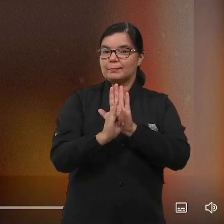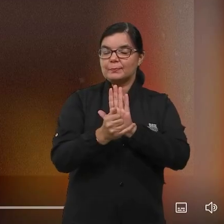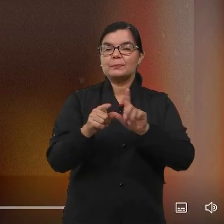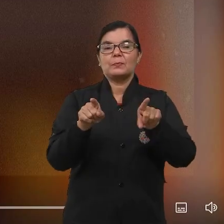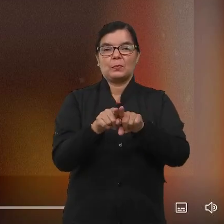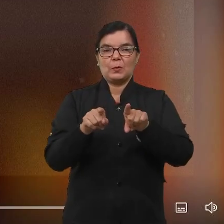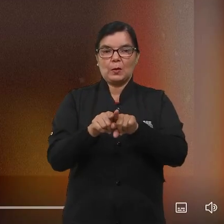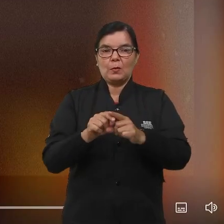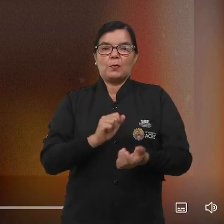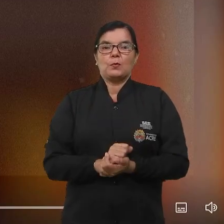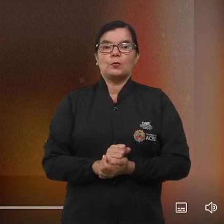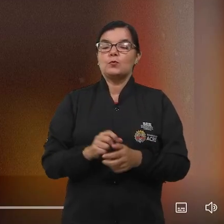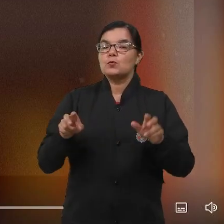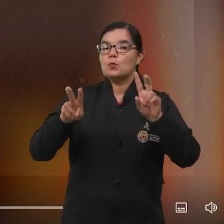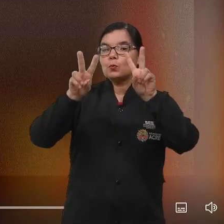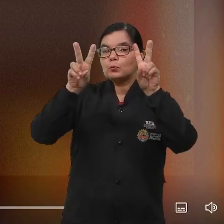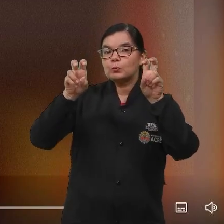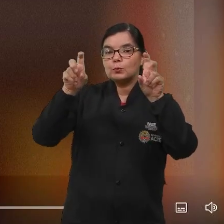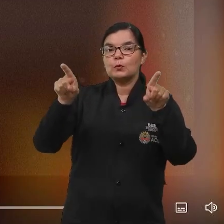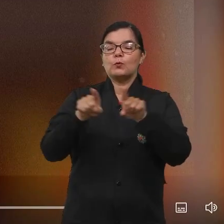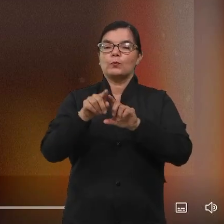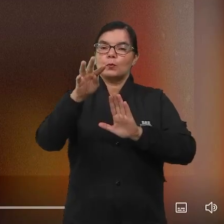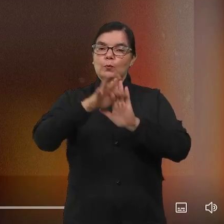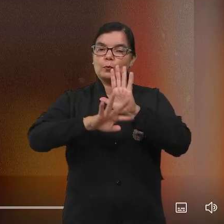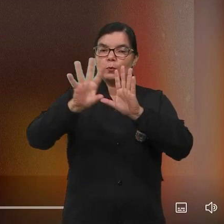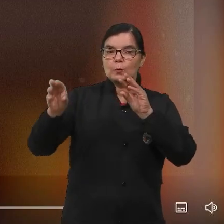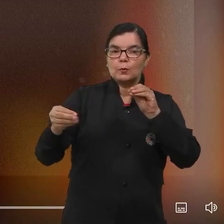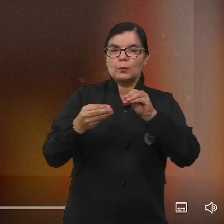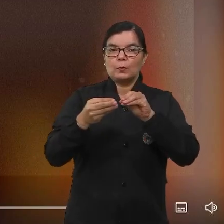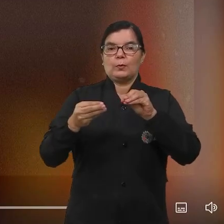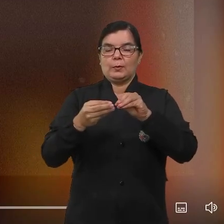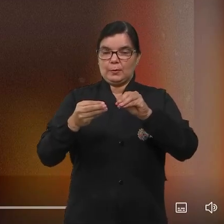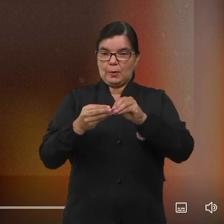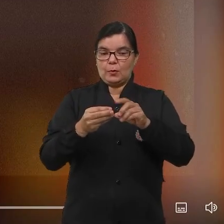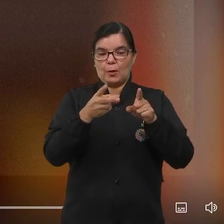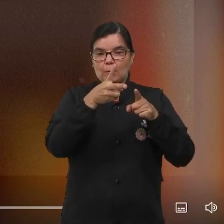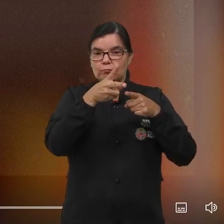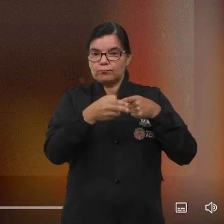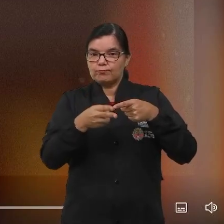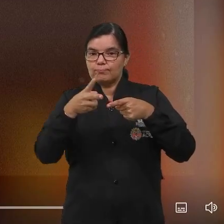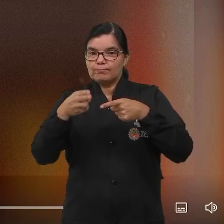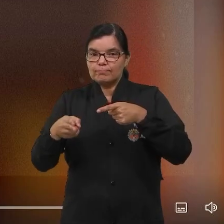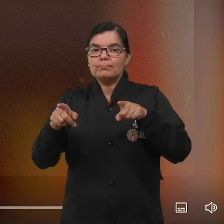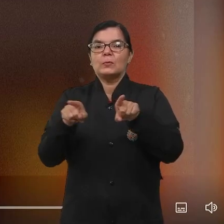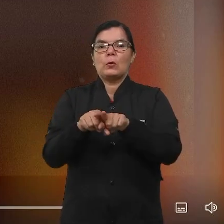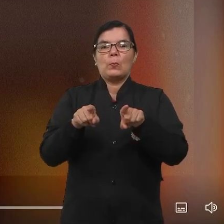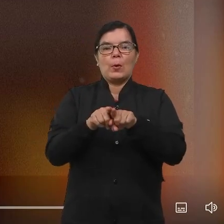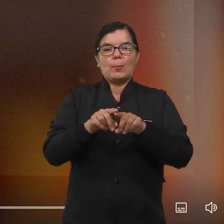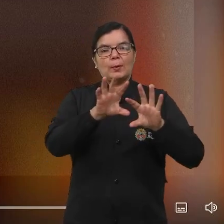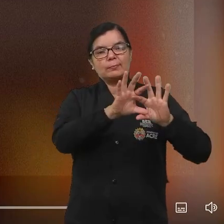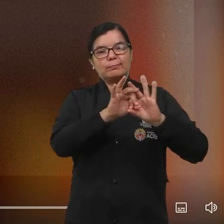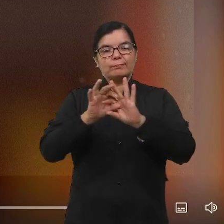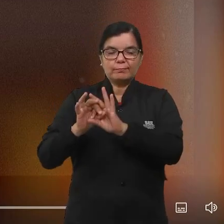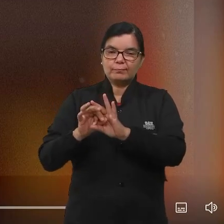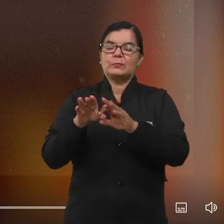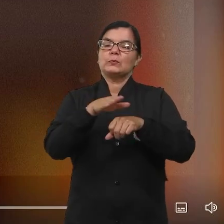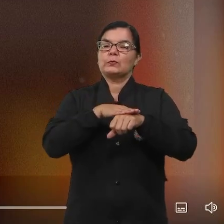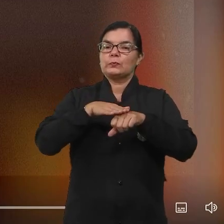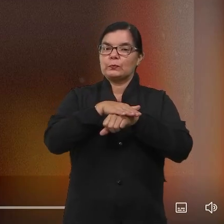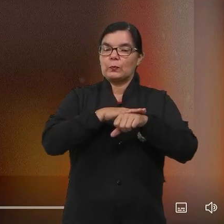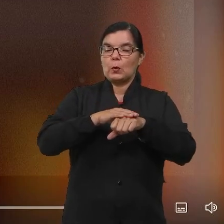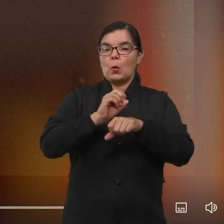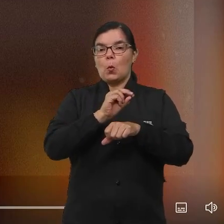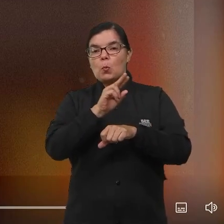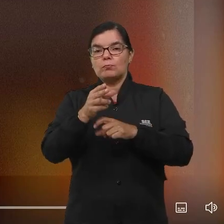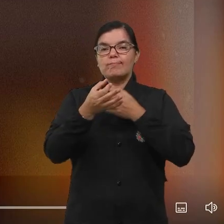Os intertítulos foram textos inseridos entre as cenas para fornecer contexto, diálogos